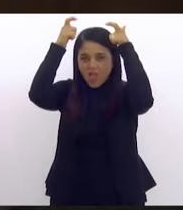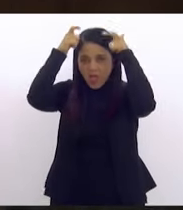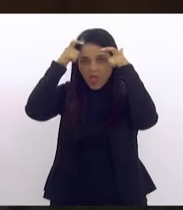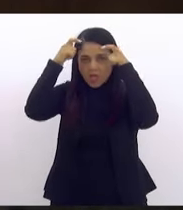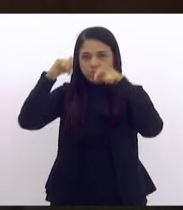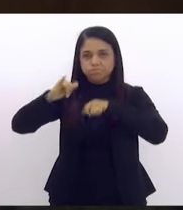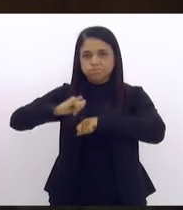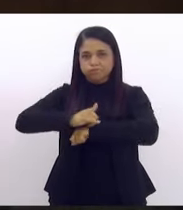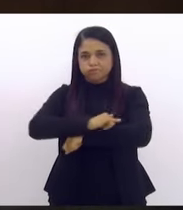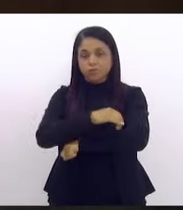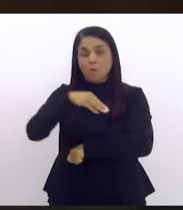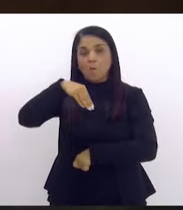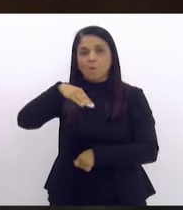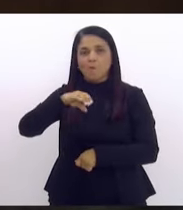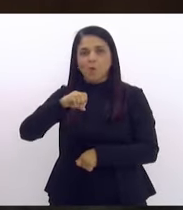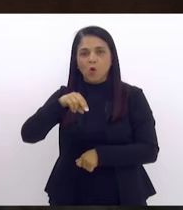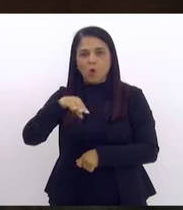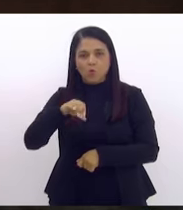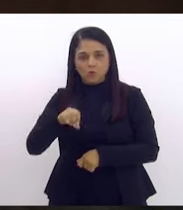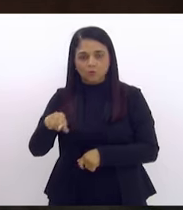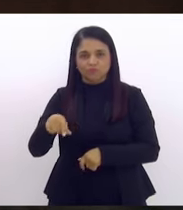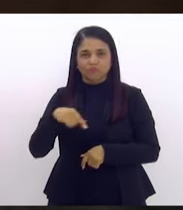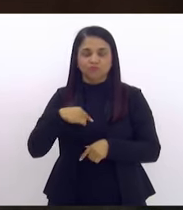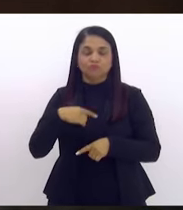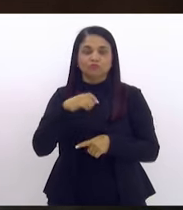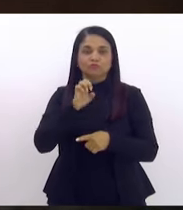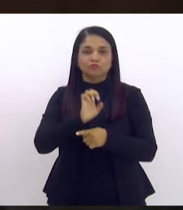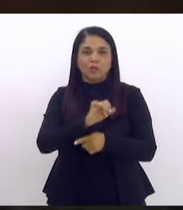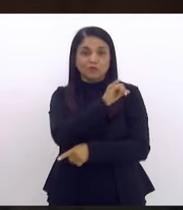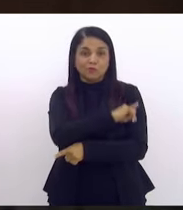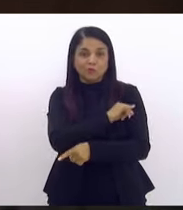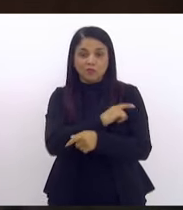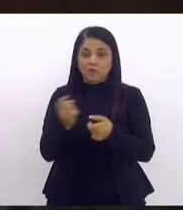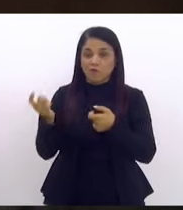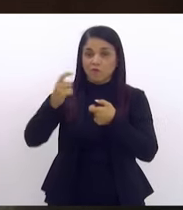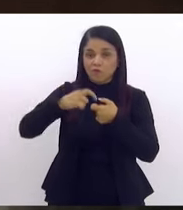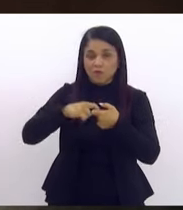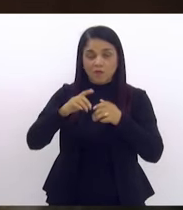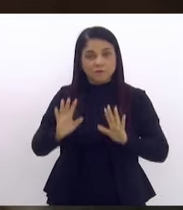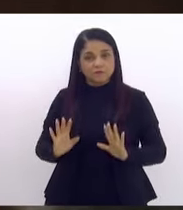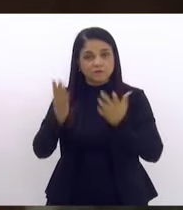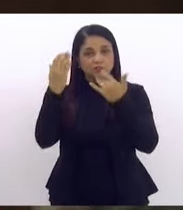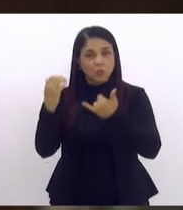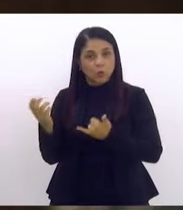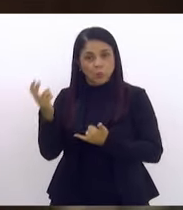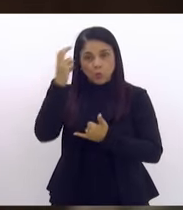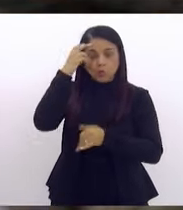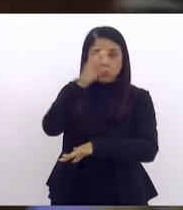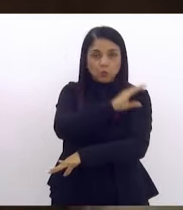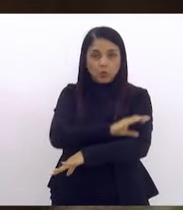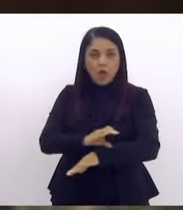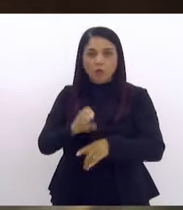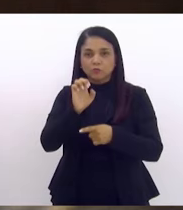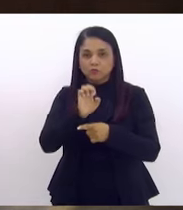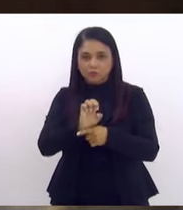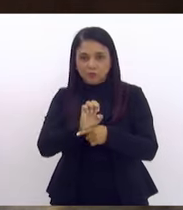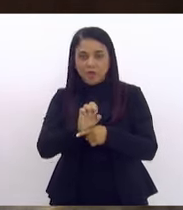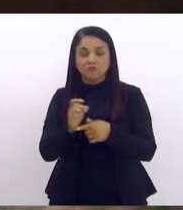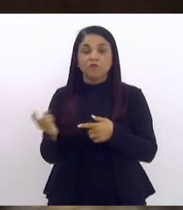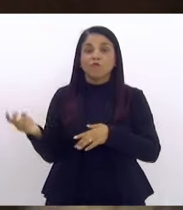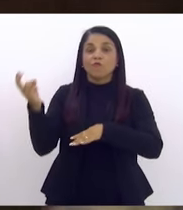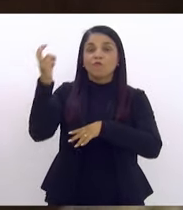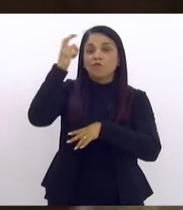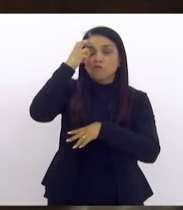de Janeiro, devolver a manifestação cultural para o Estado, para as autoridades estaduais, para a